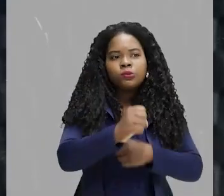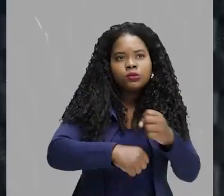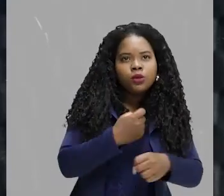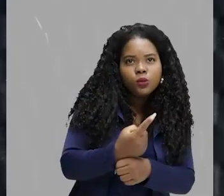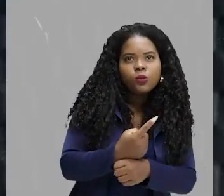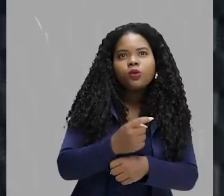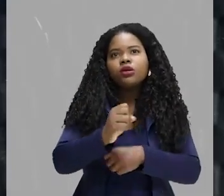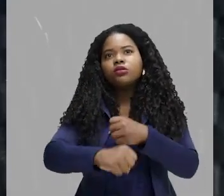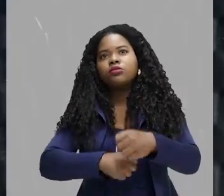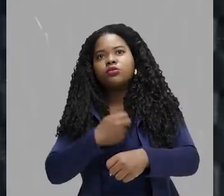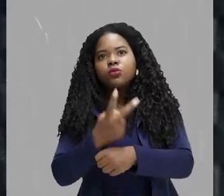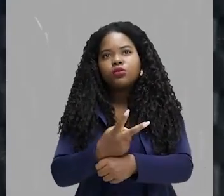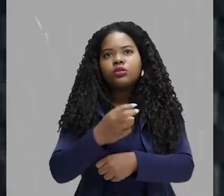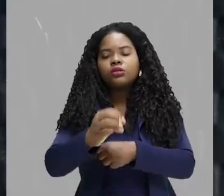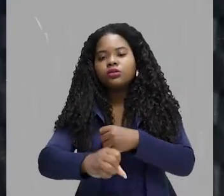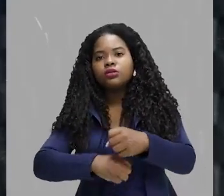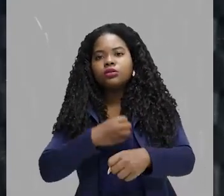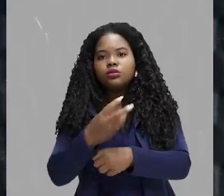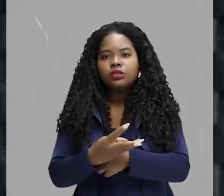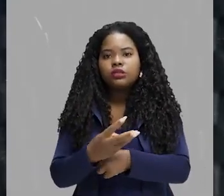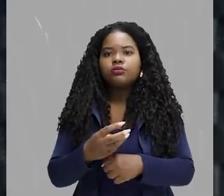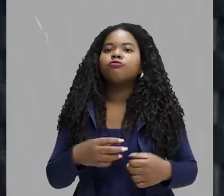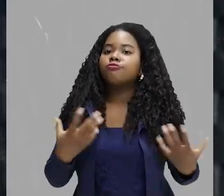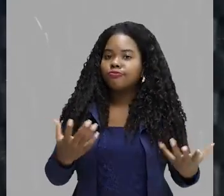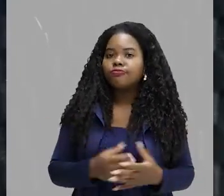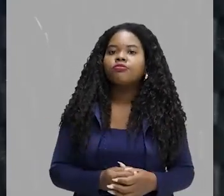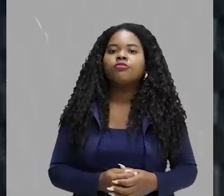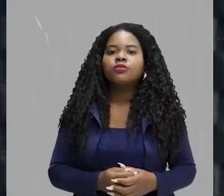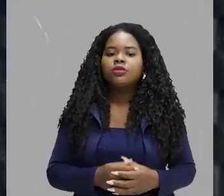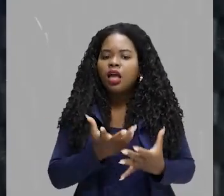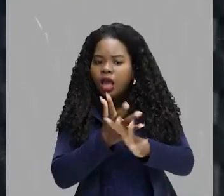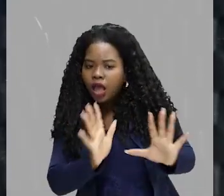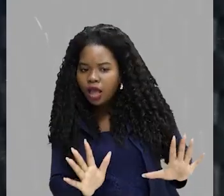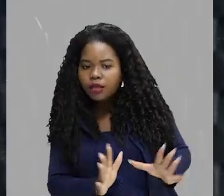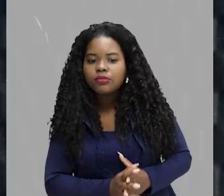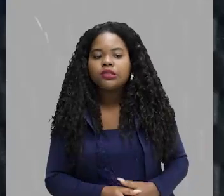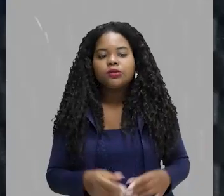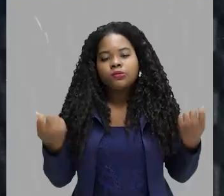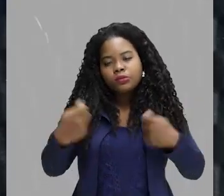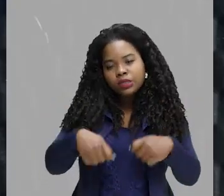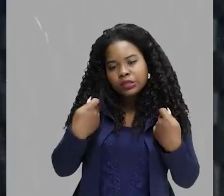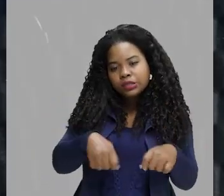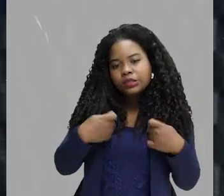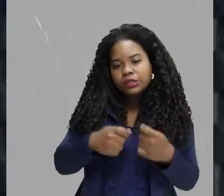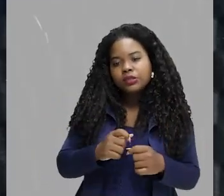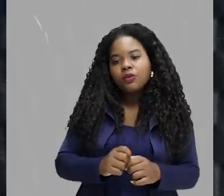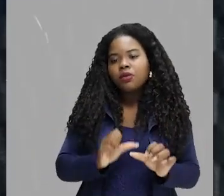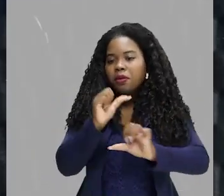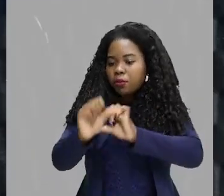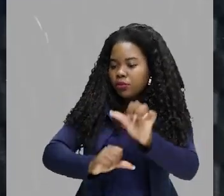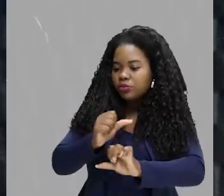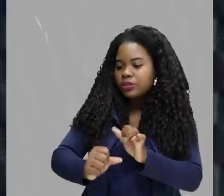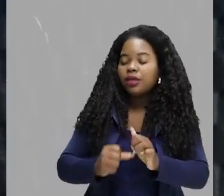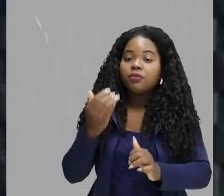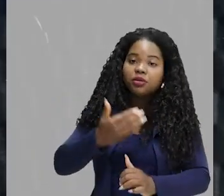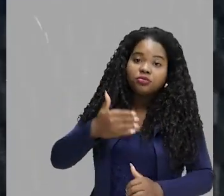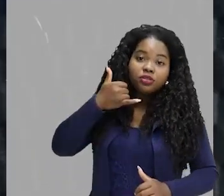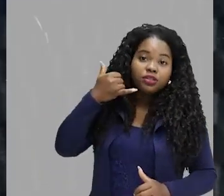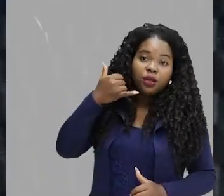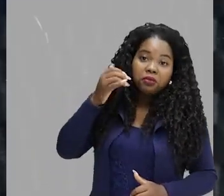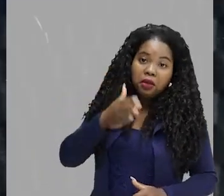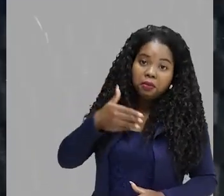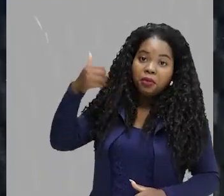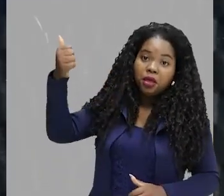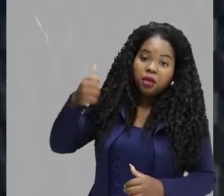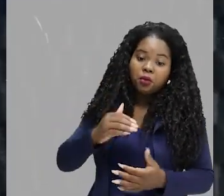está, né, ultrapassado. E aí você sente a necessidade de trocar por um mais avançado, por um celular melhor, por